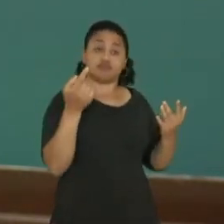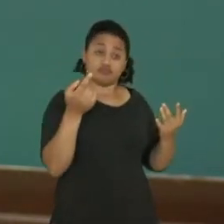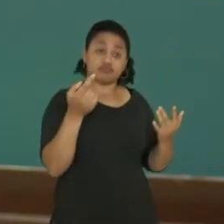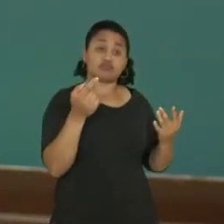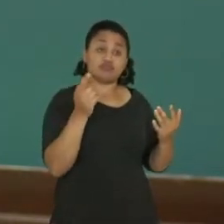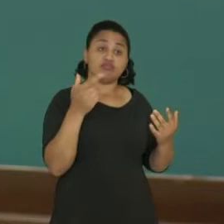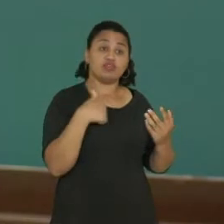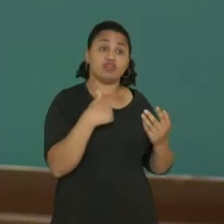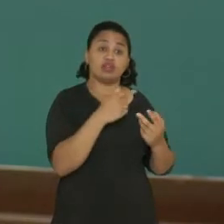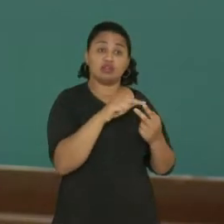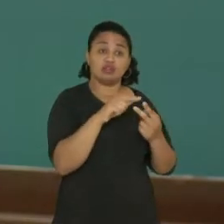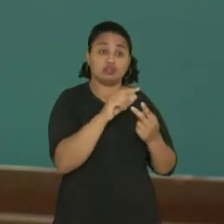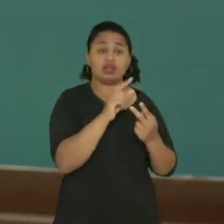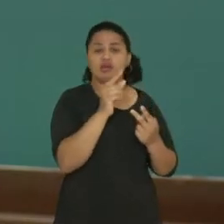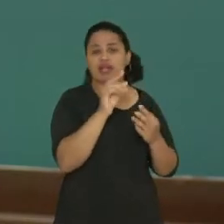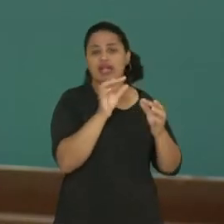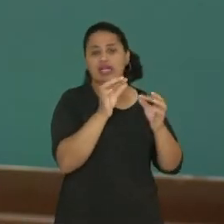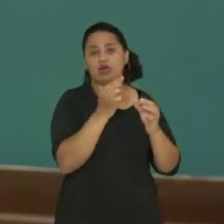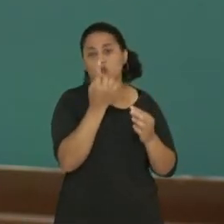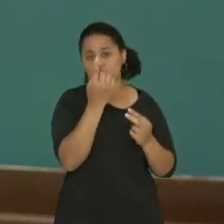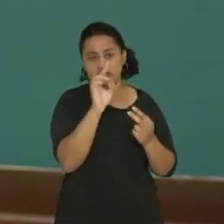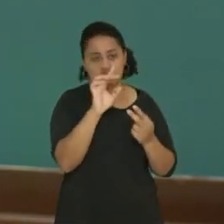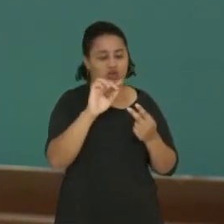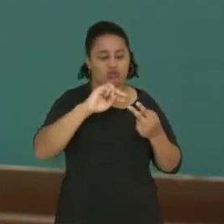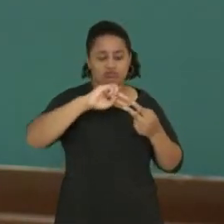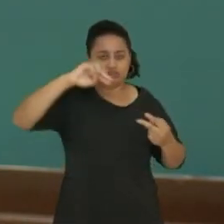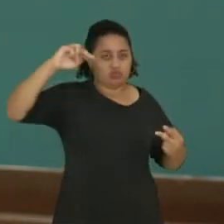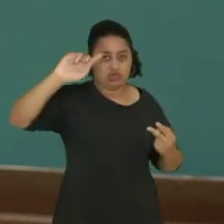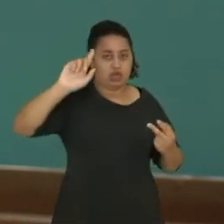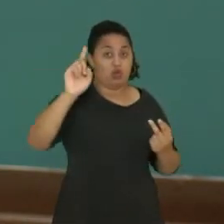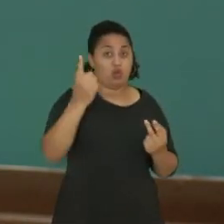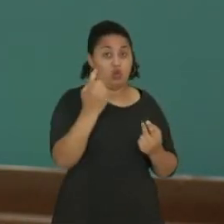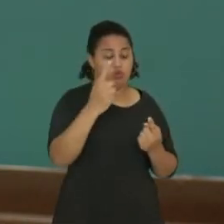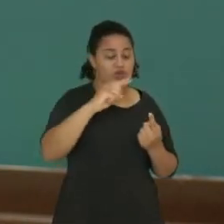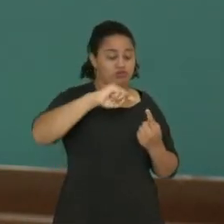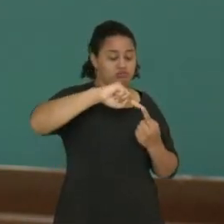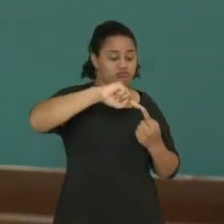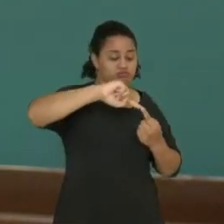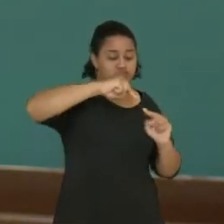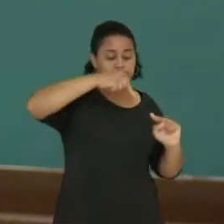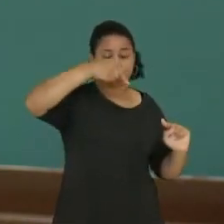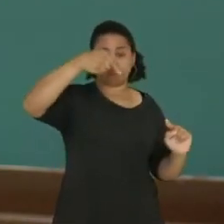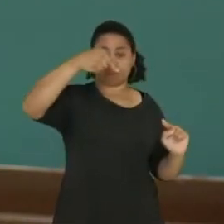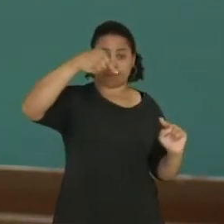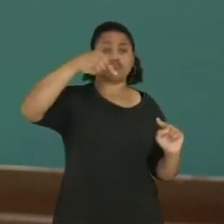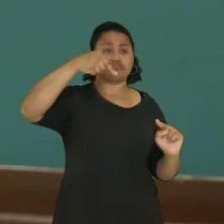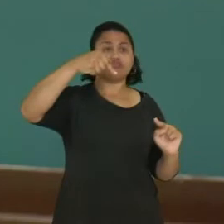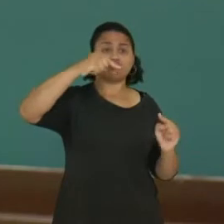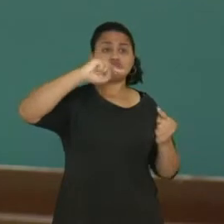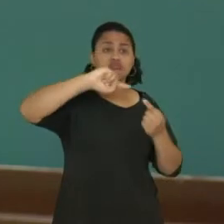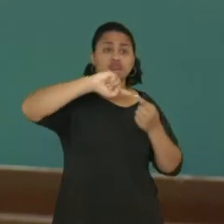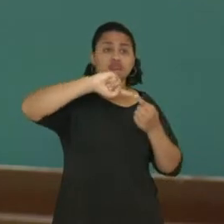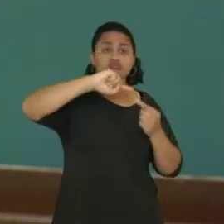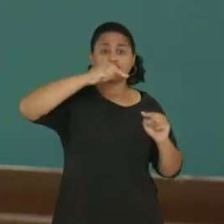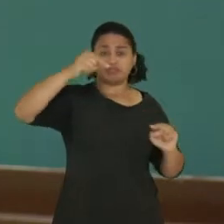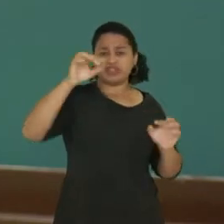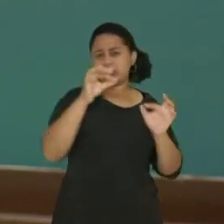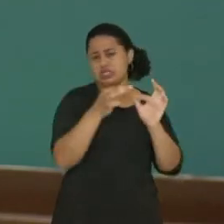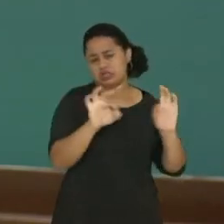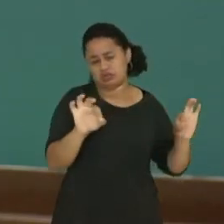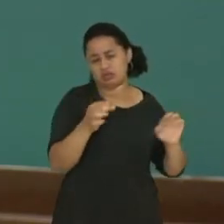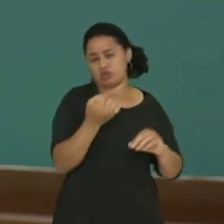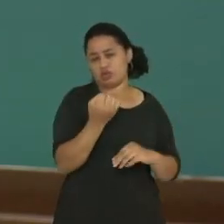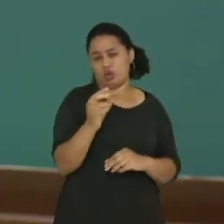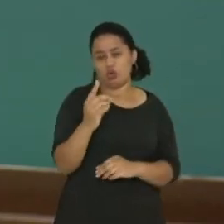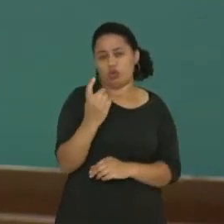de fita simples ou fita única, né? Mas a gente encontra mais fita simples, porque ele é formado a partir